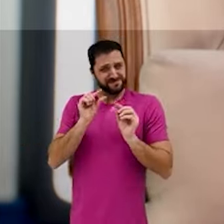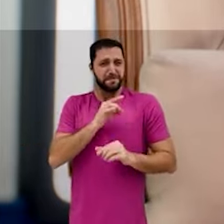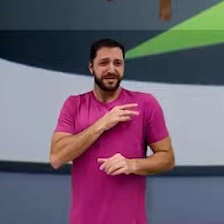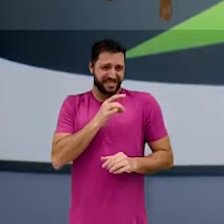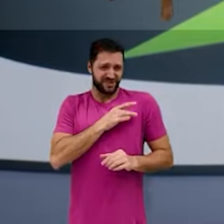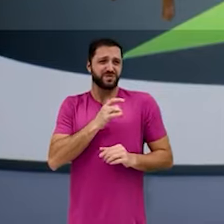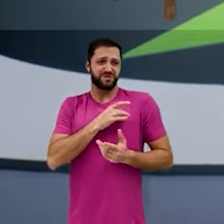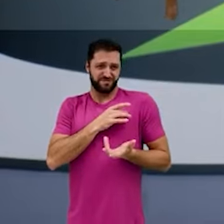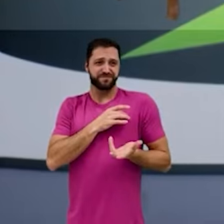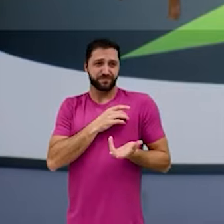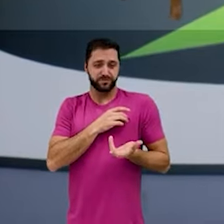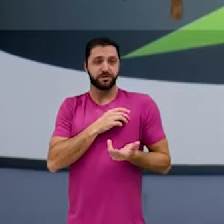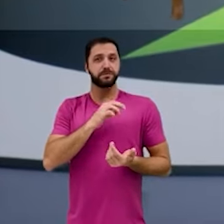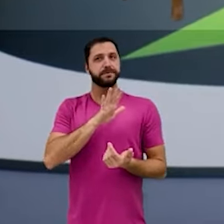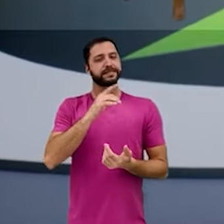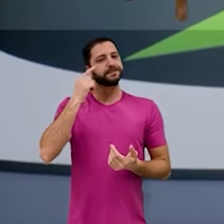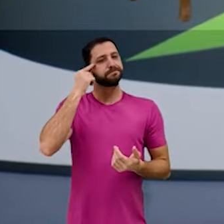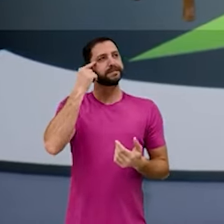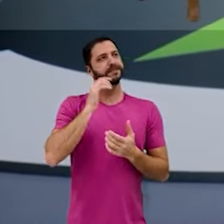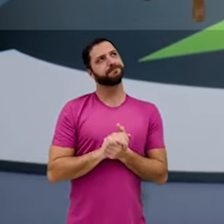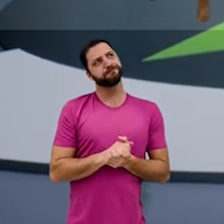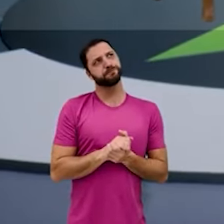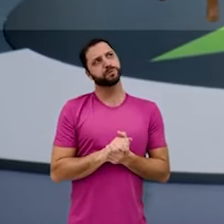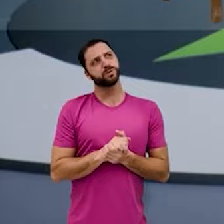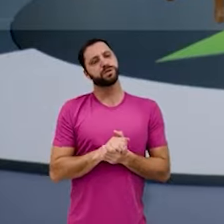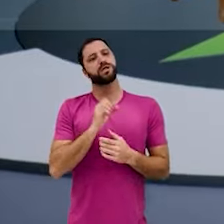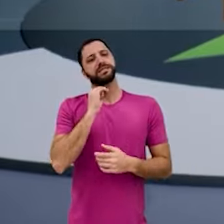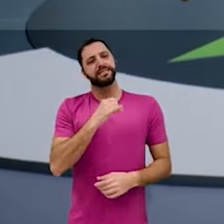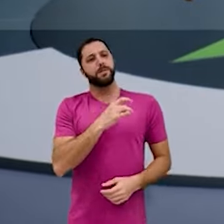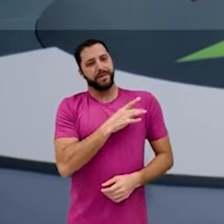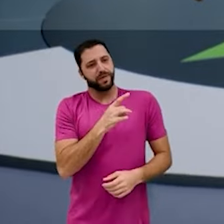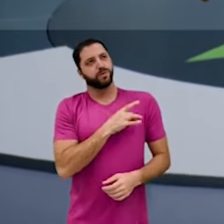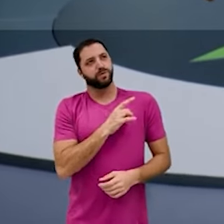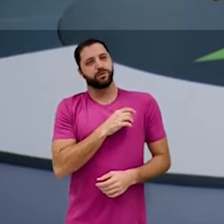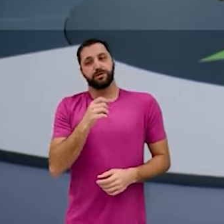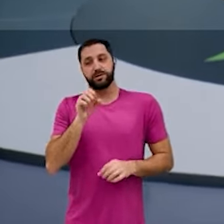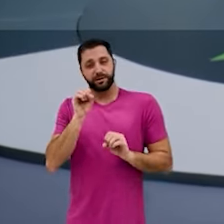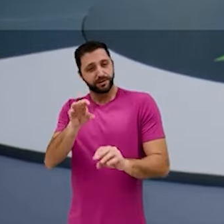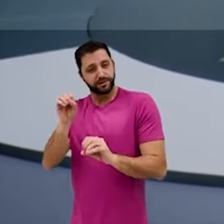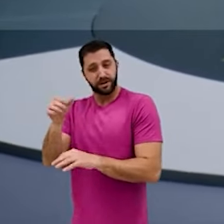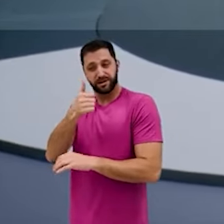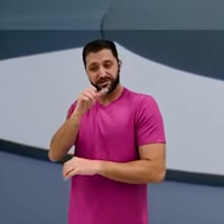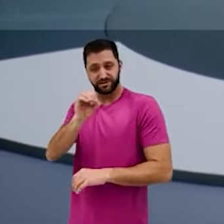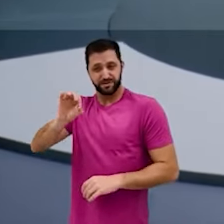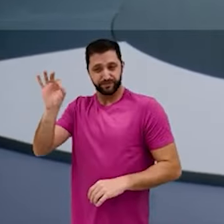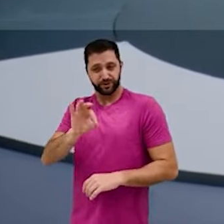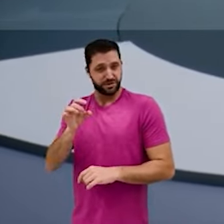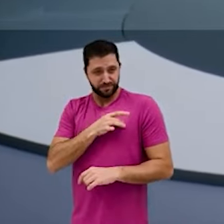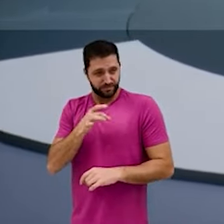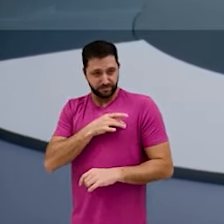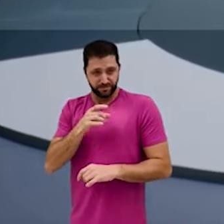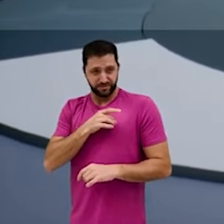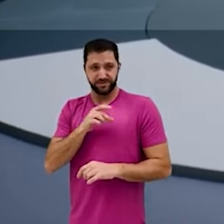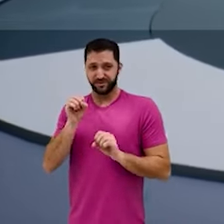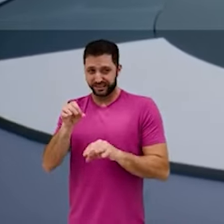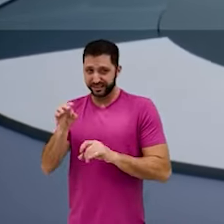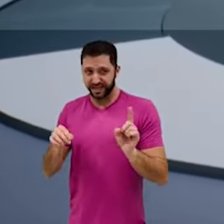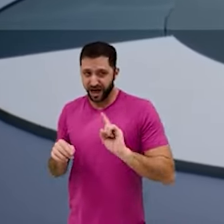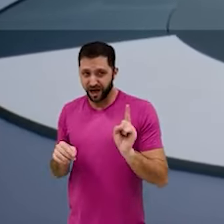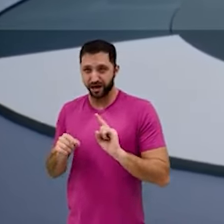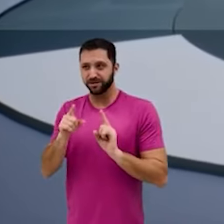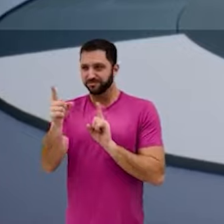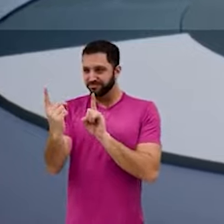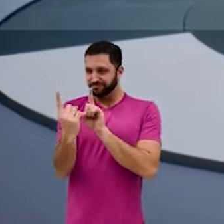Falando da área da beleza em específico. E eu falei, meu, se eu tiver medo de ensinar, eu não vou ter profissionais tão